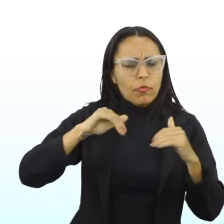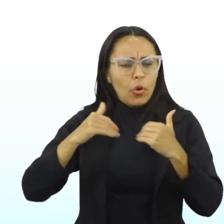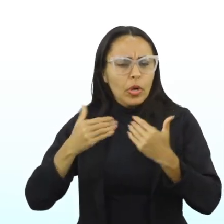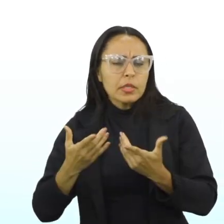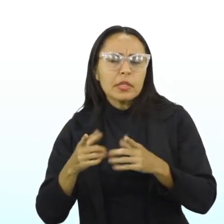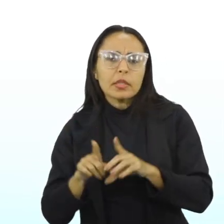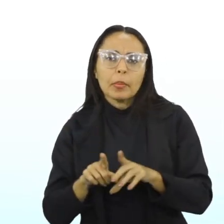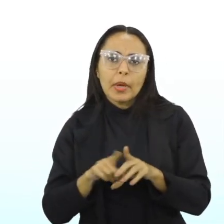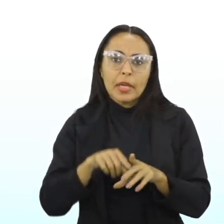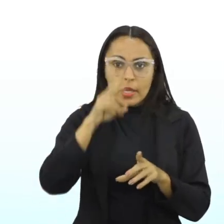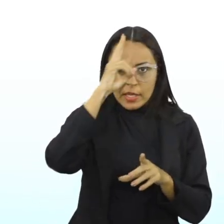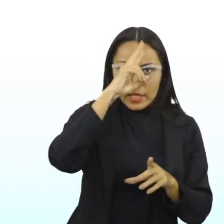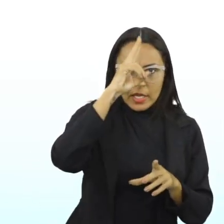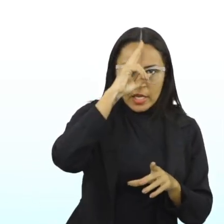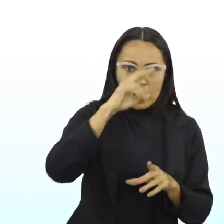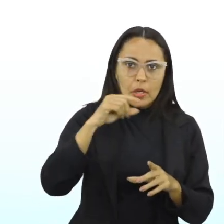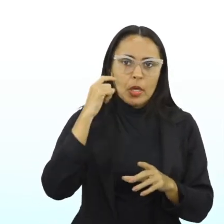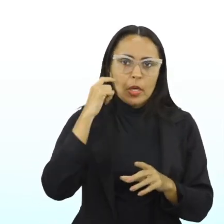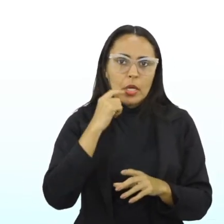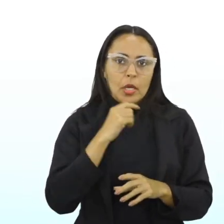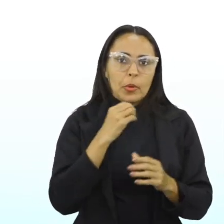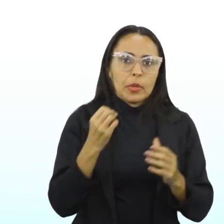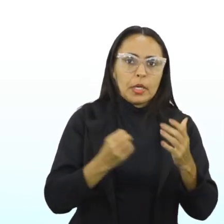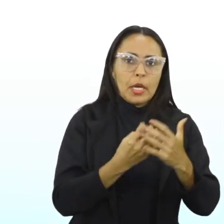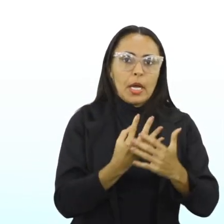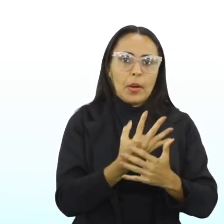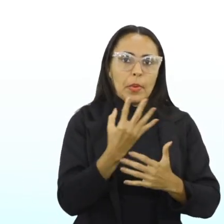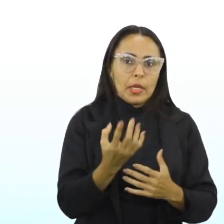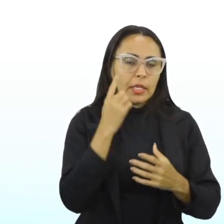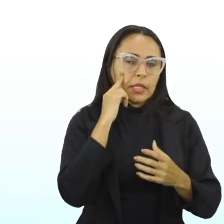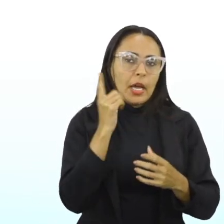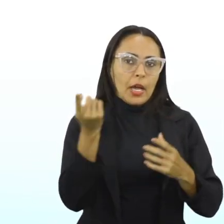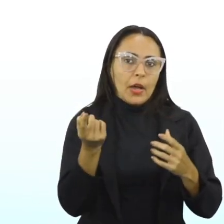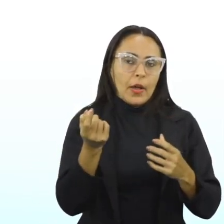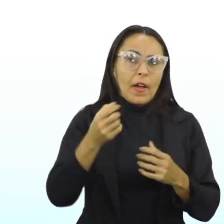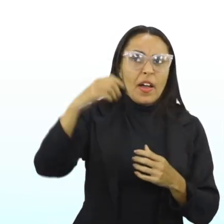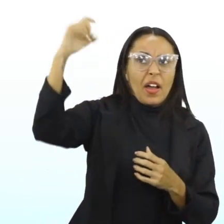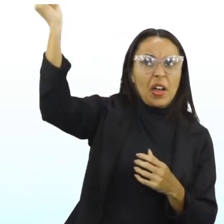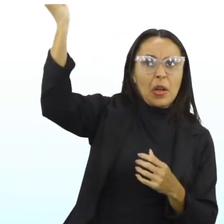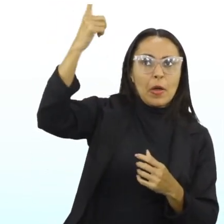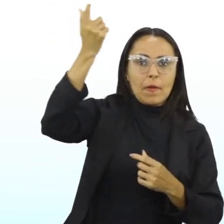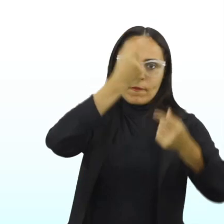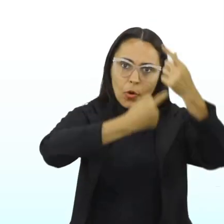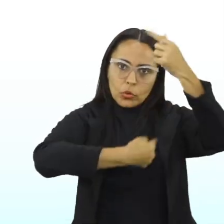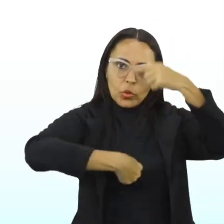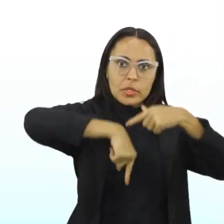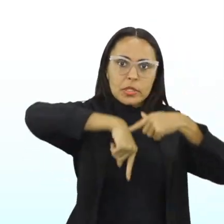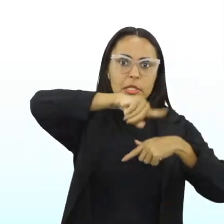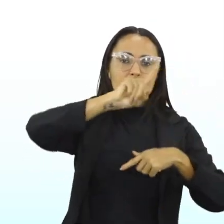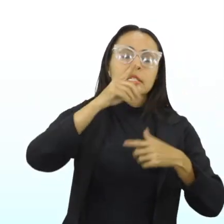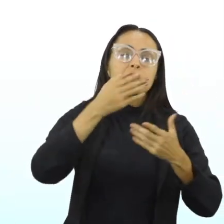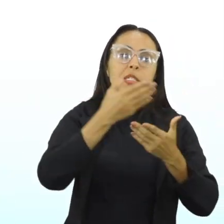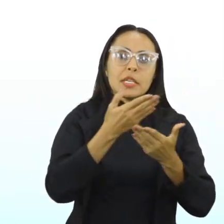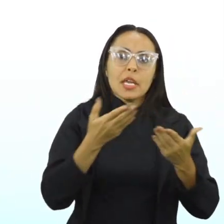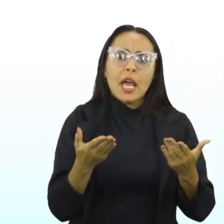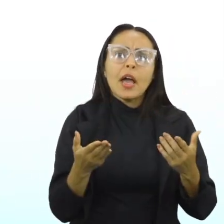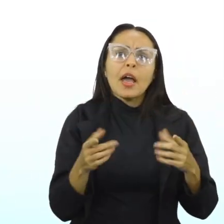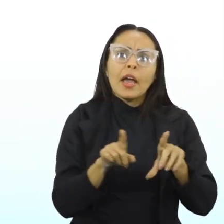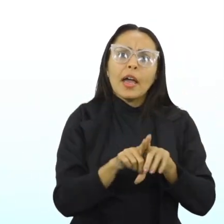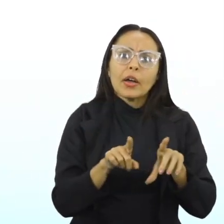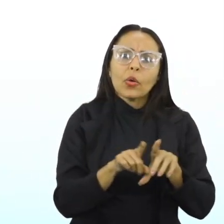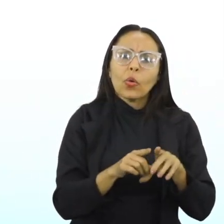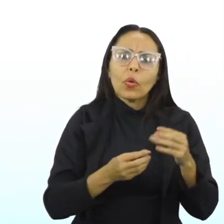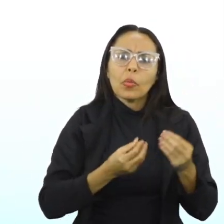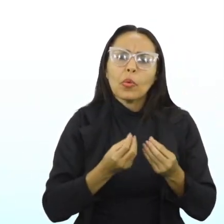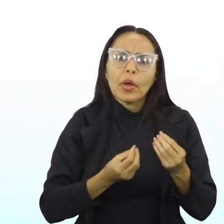fora isso, lembrem que a plantinha produz açúcar na fotossíntese. A plantinha produz glicose na fotossíntese, que é